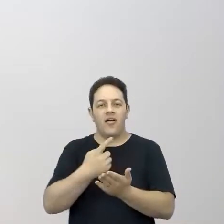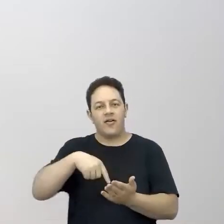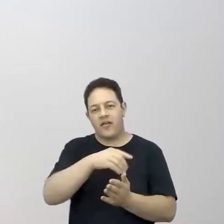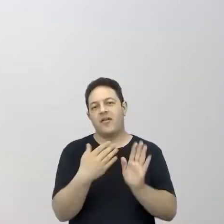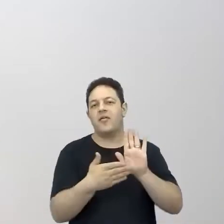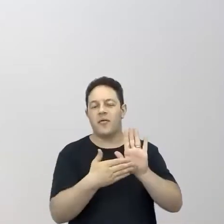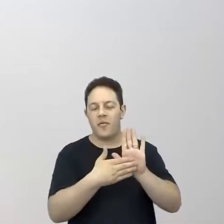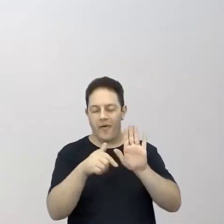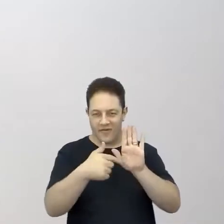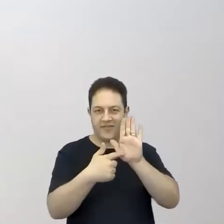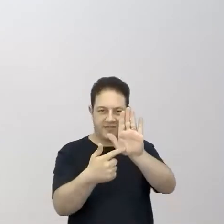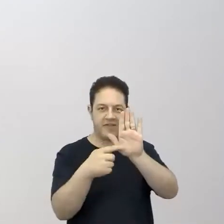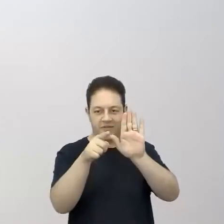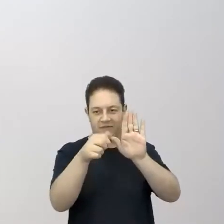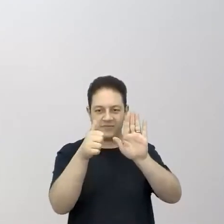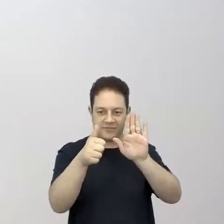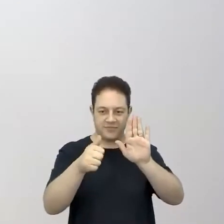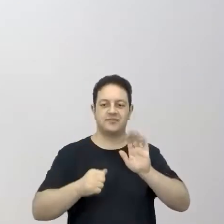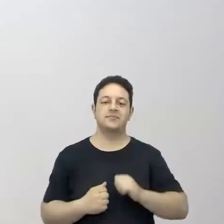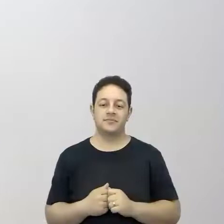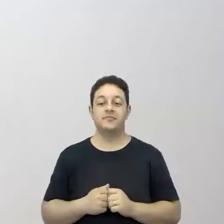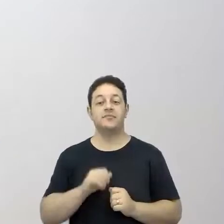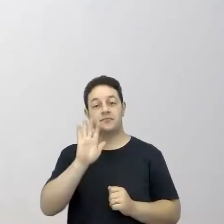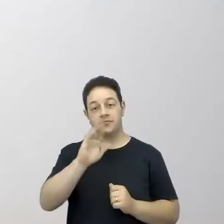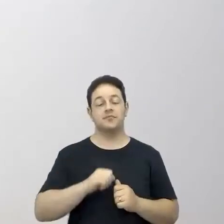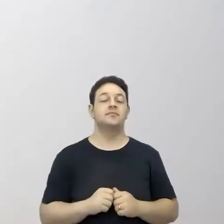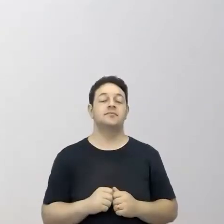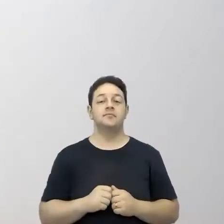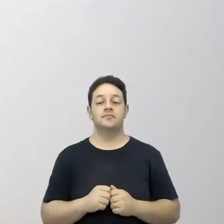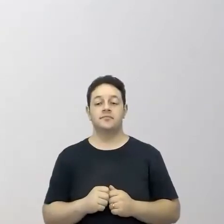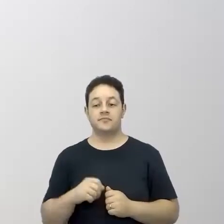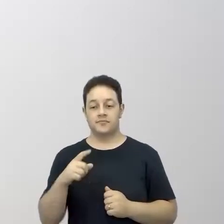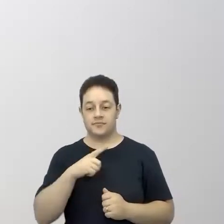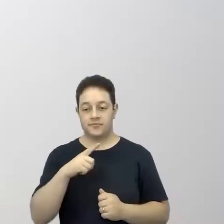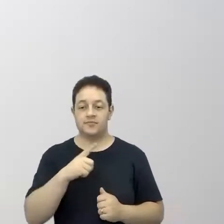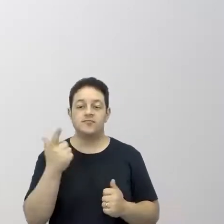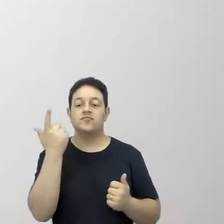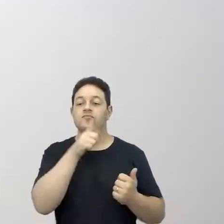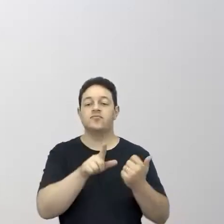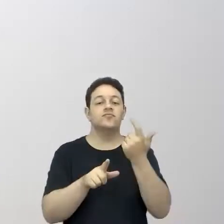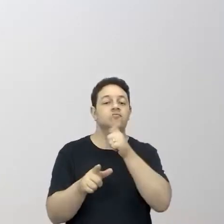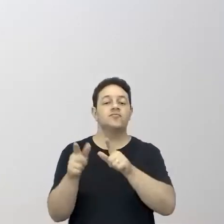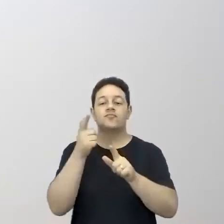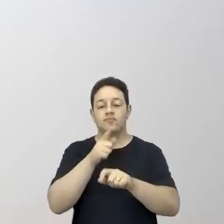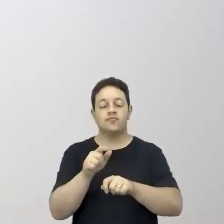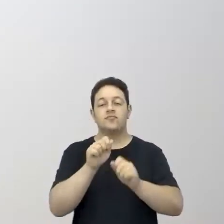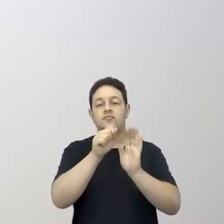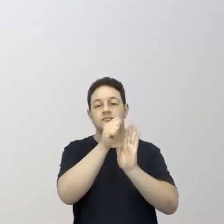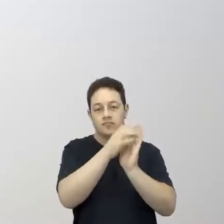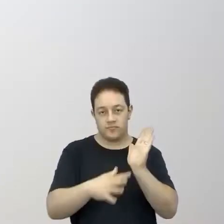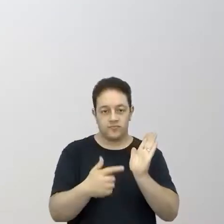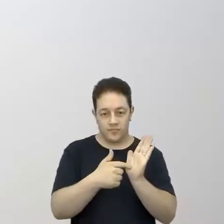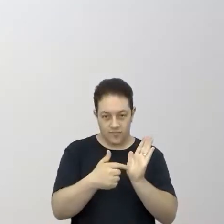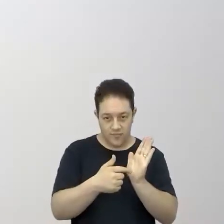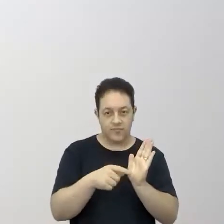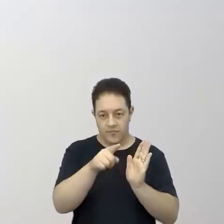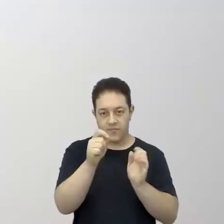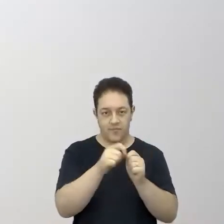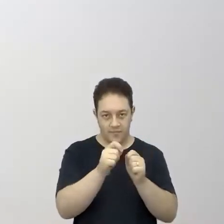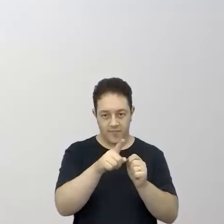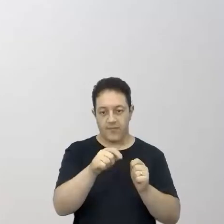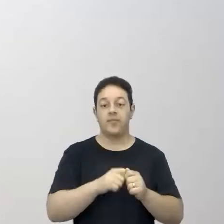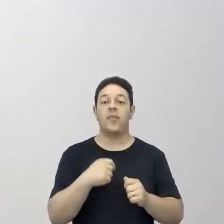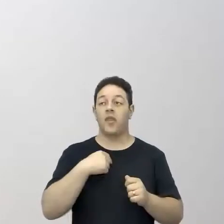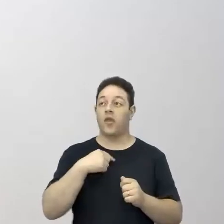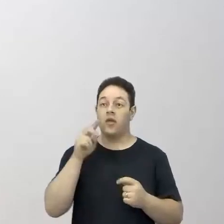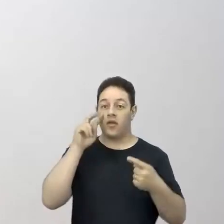propondo aqui, tá certo? Então, olha só, realização da atividade. Eu vou ler para você esse slide